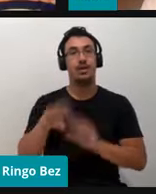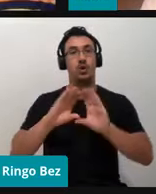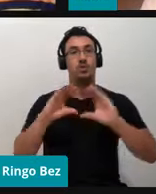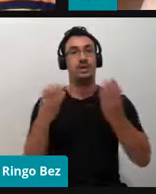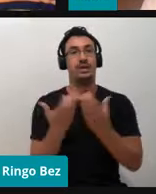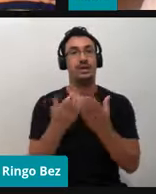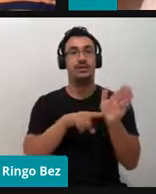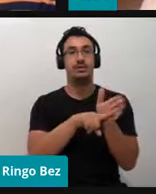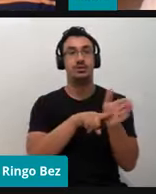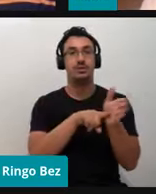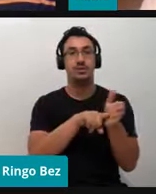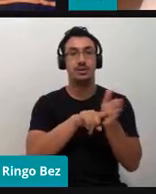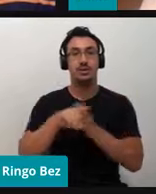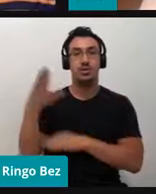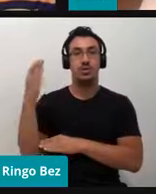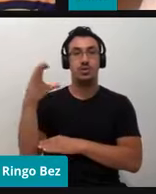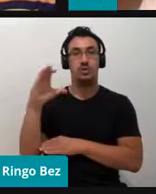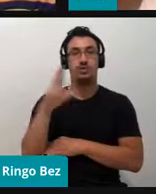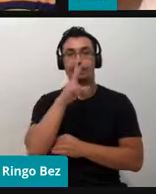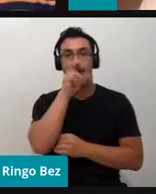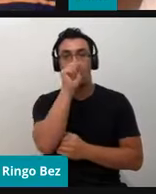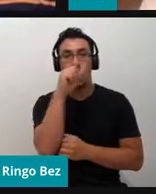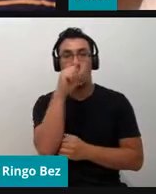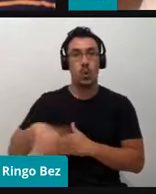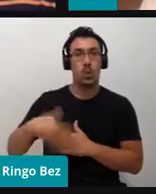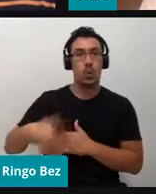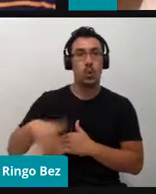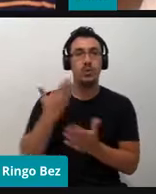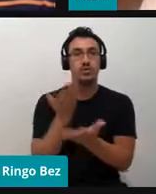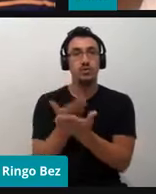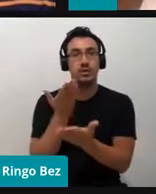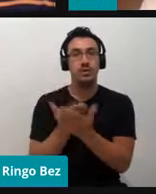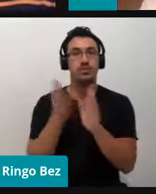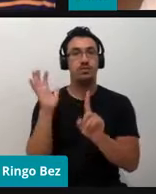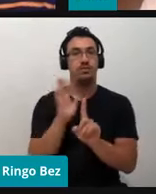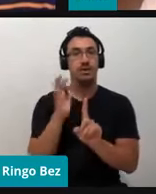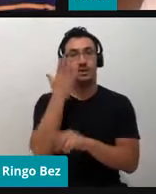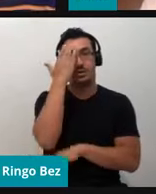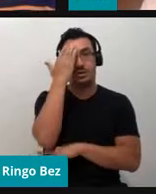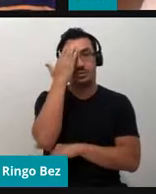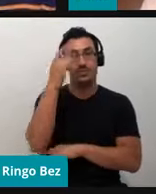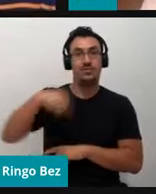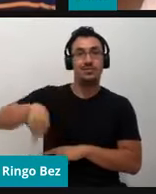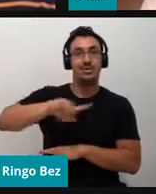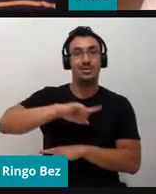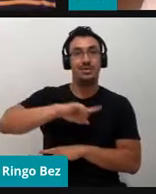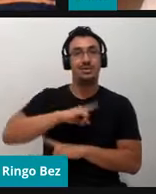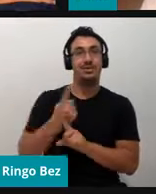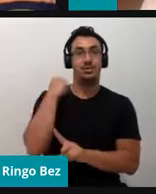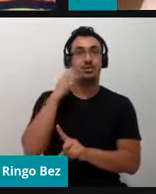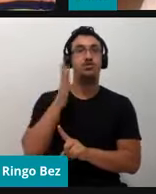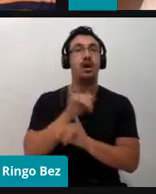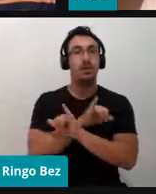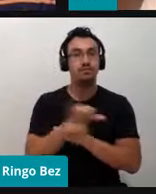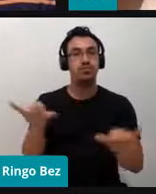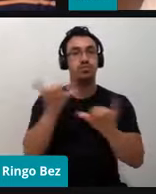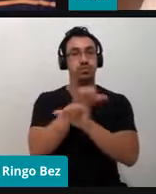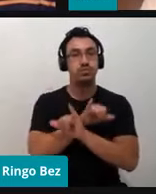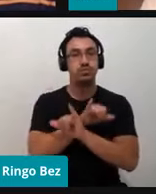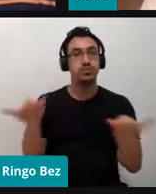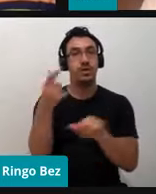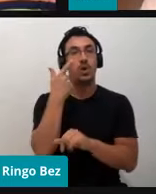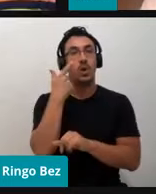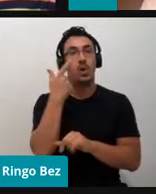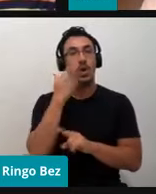científica de grande peso, de grande importância e de grande influência. E na época eles alertavam que a gente ia viver um